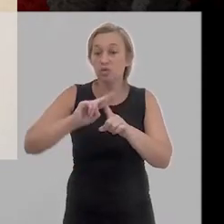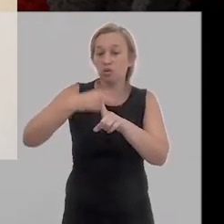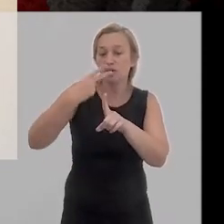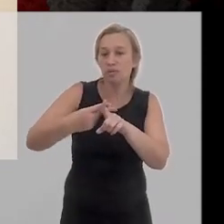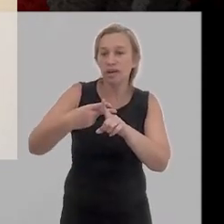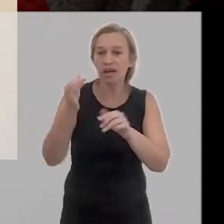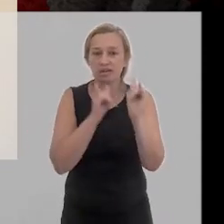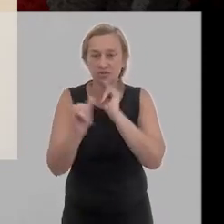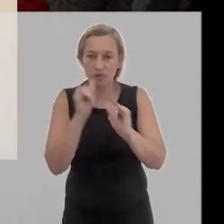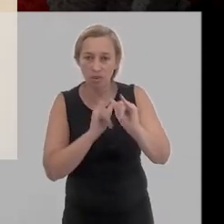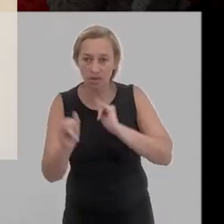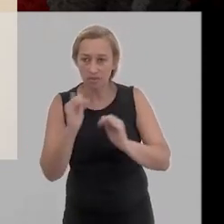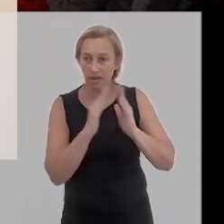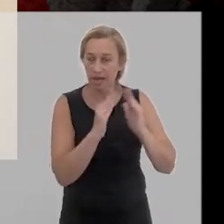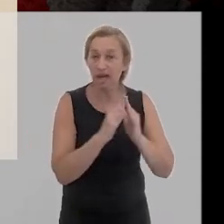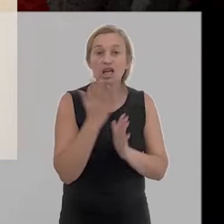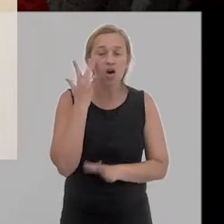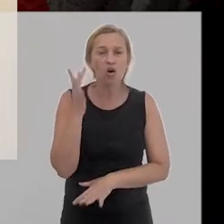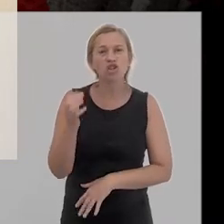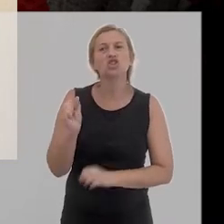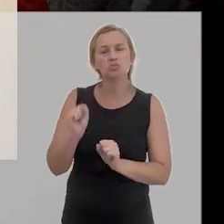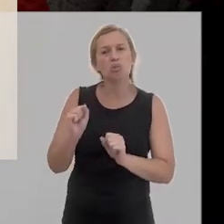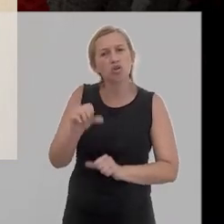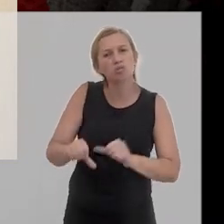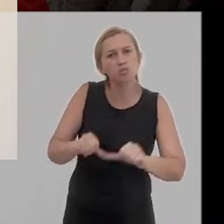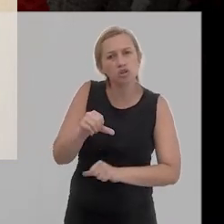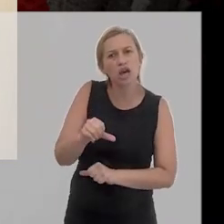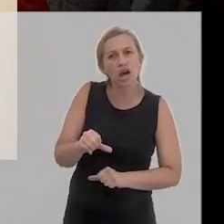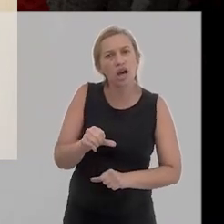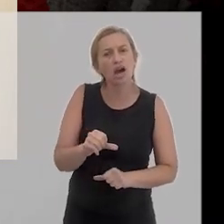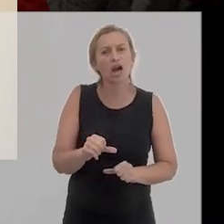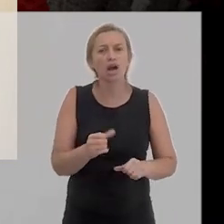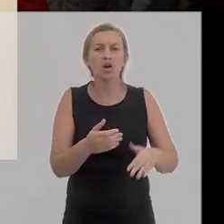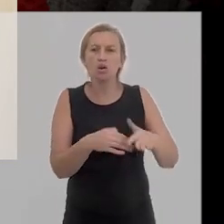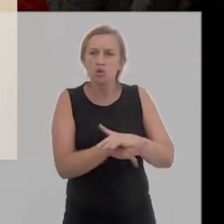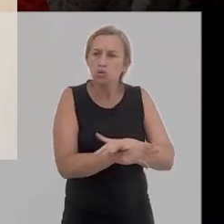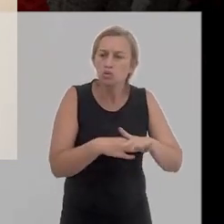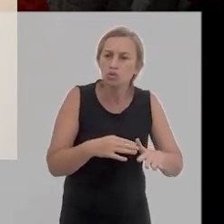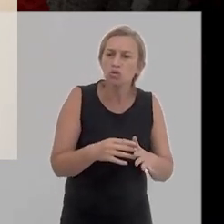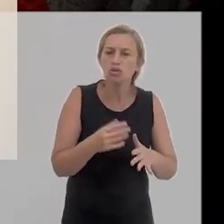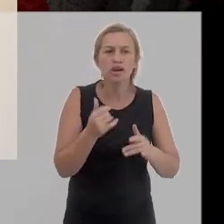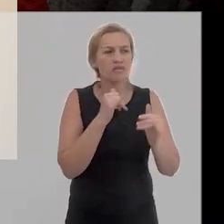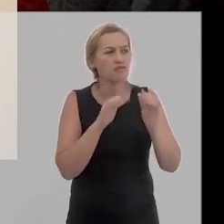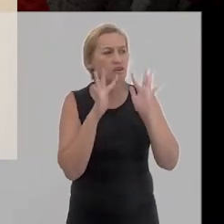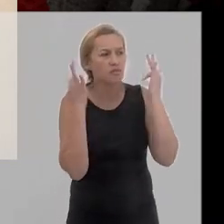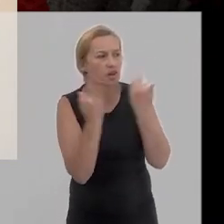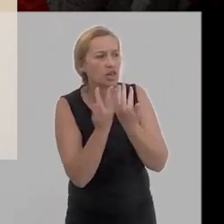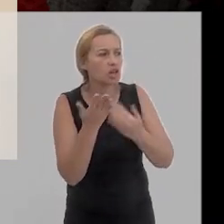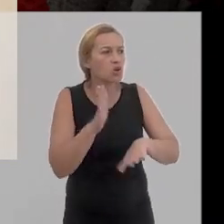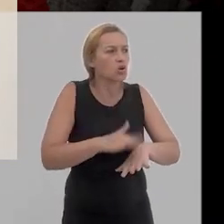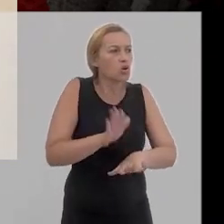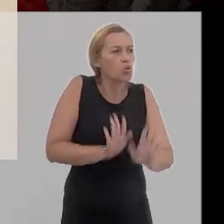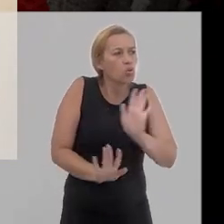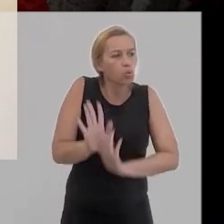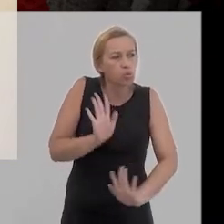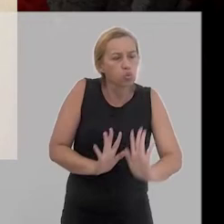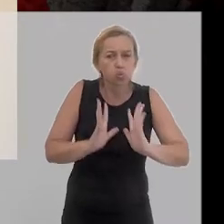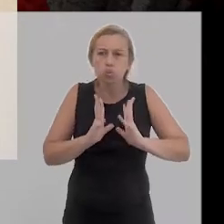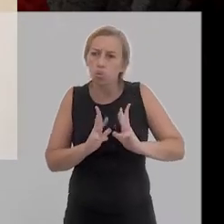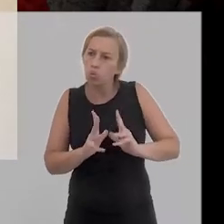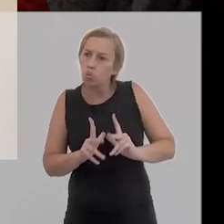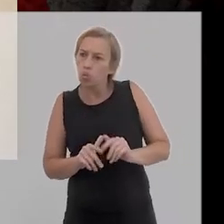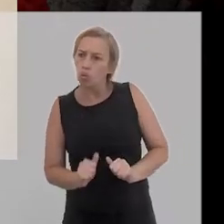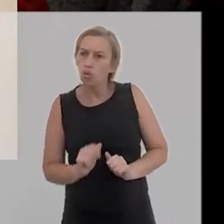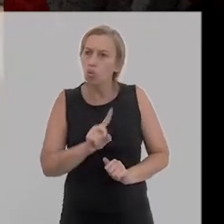eram multiplicadoras da informação. Então, eu acho que isso aí pode até mudar hábitos, levando para as famílias mais cuidados